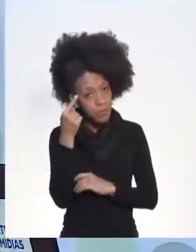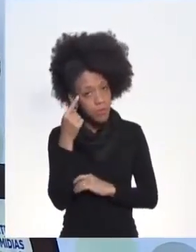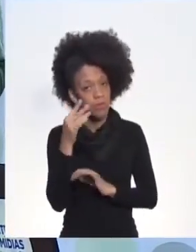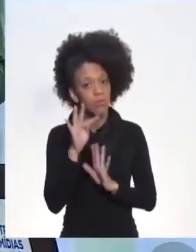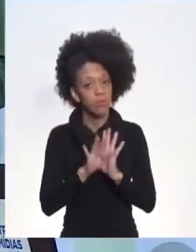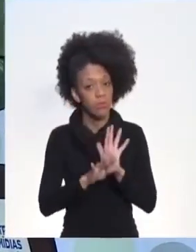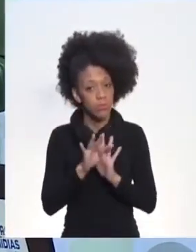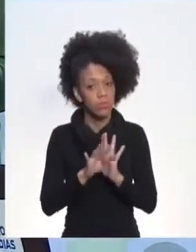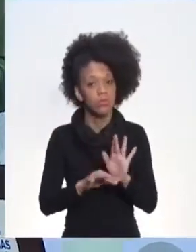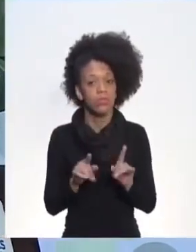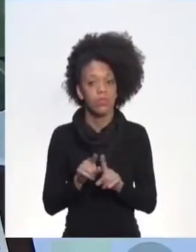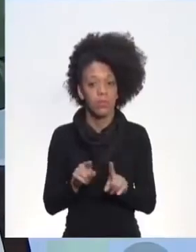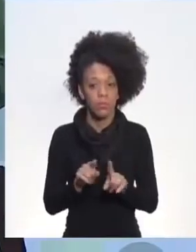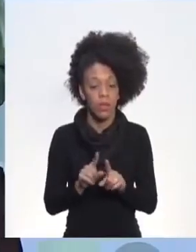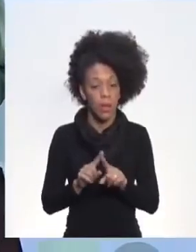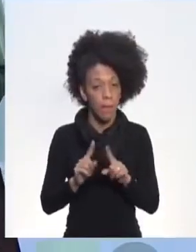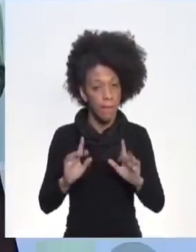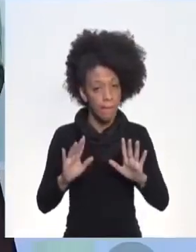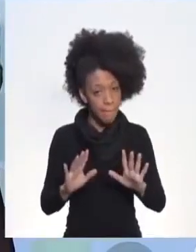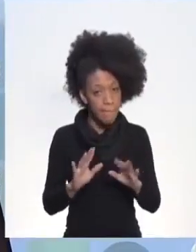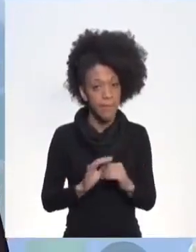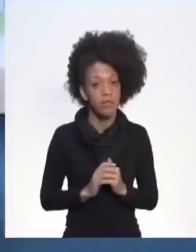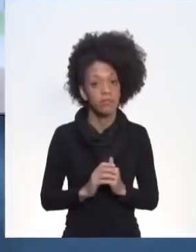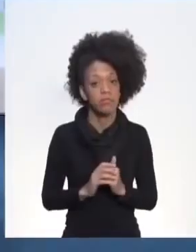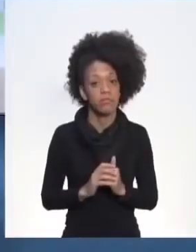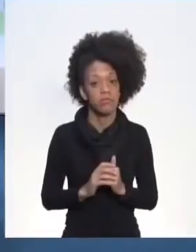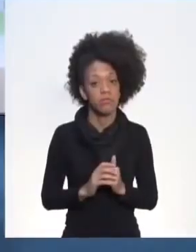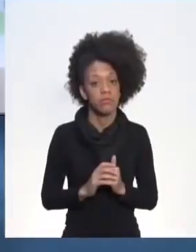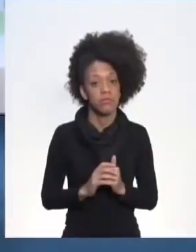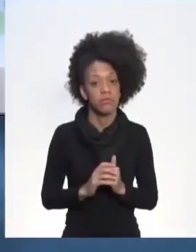notícia também, mas não é